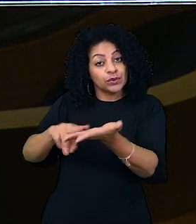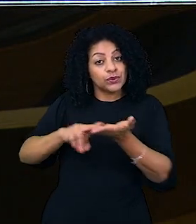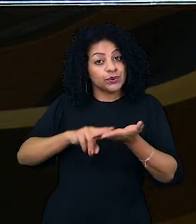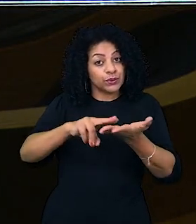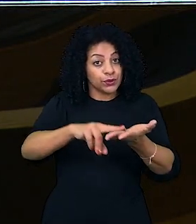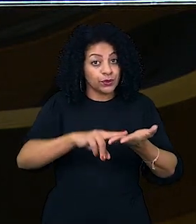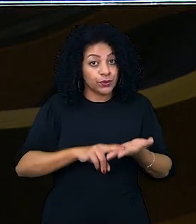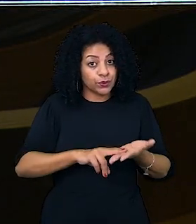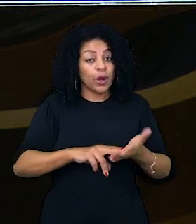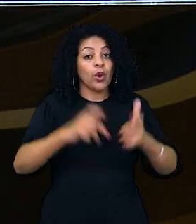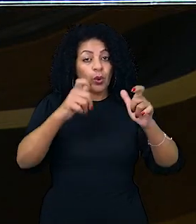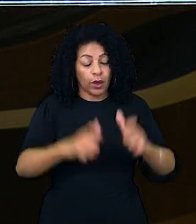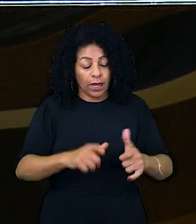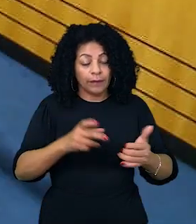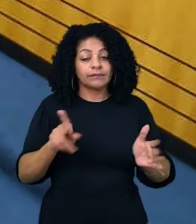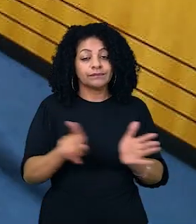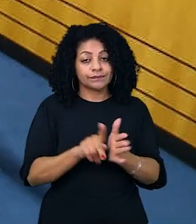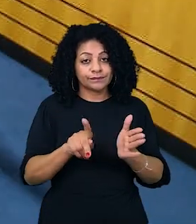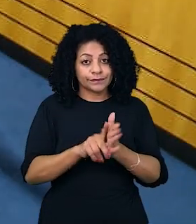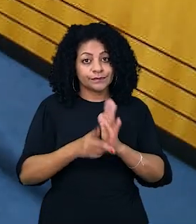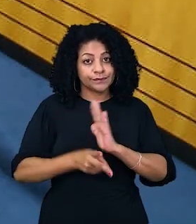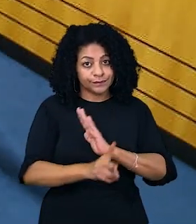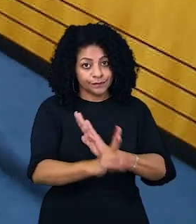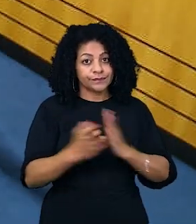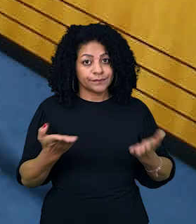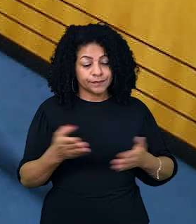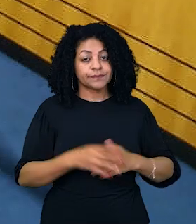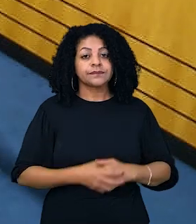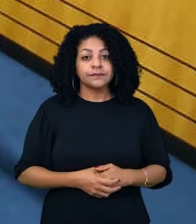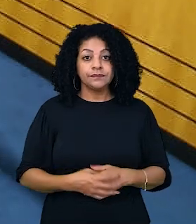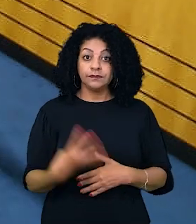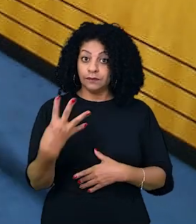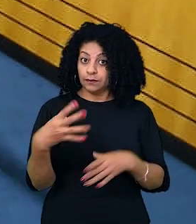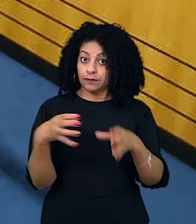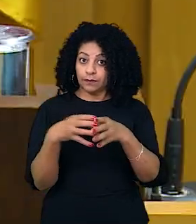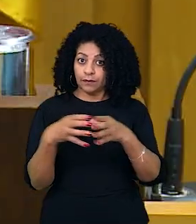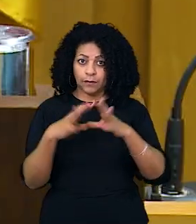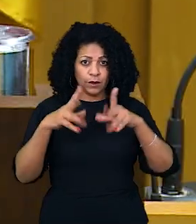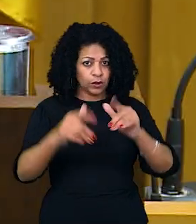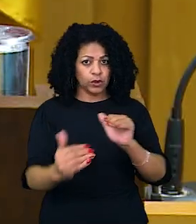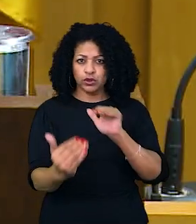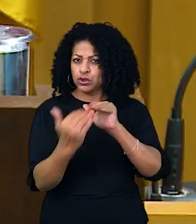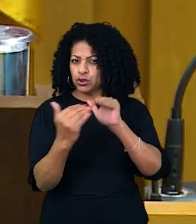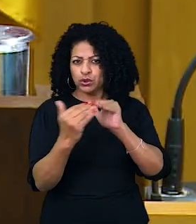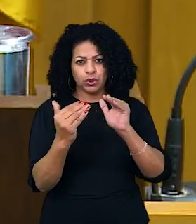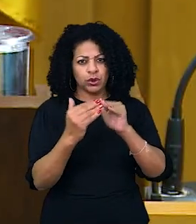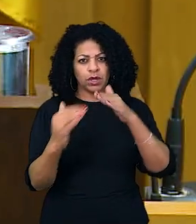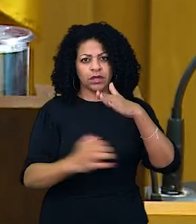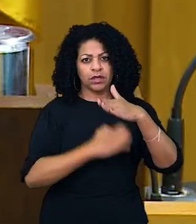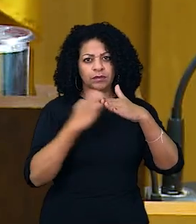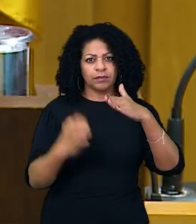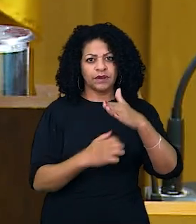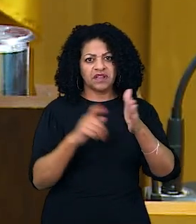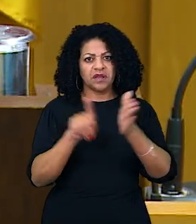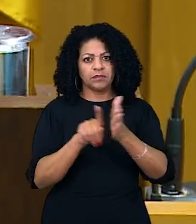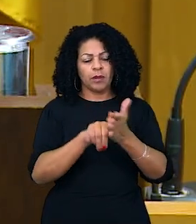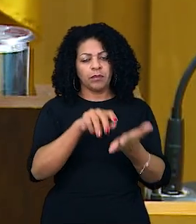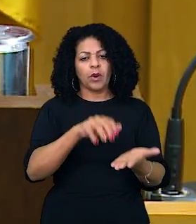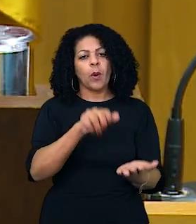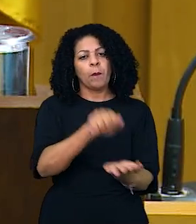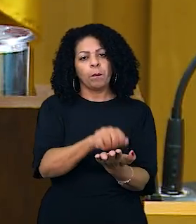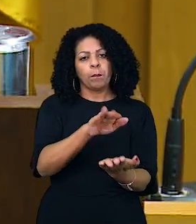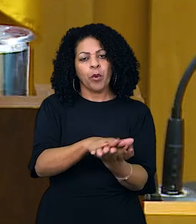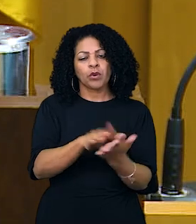correspondências nessa mesma localidade. A decisão da quarta turma foi unânime. A empresa foi condenada ainda a pagar multa